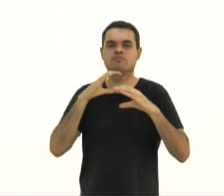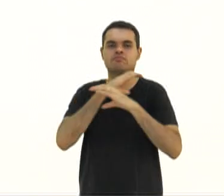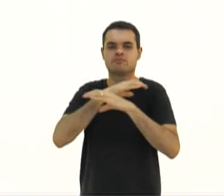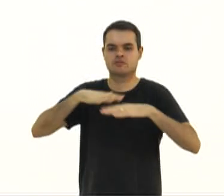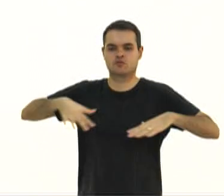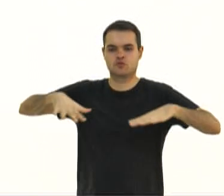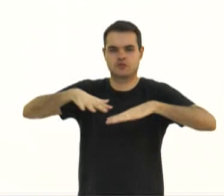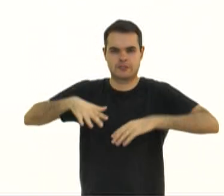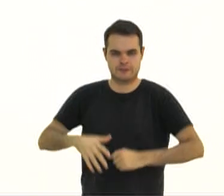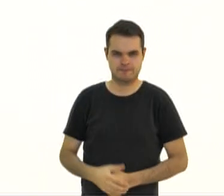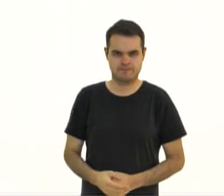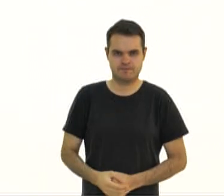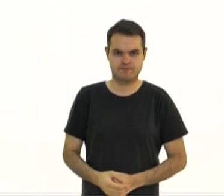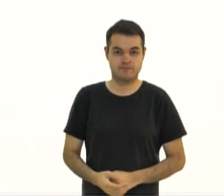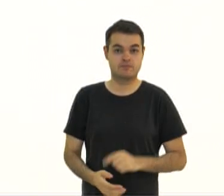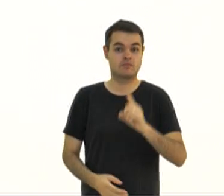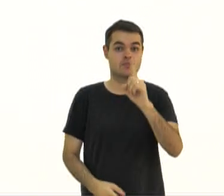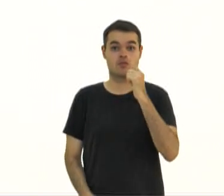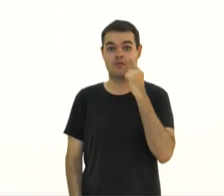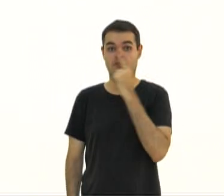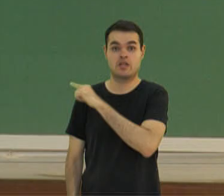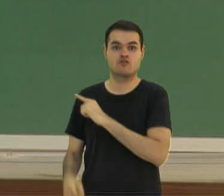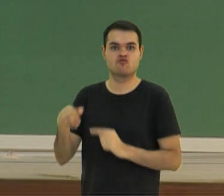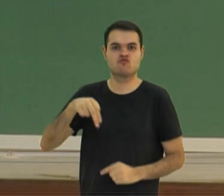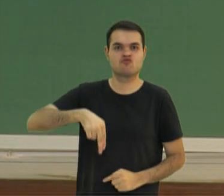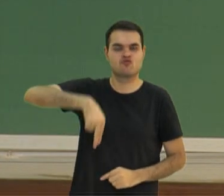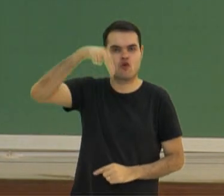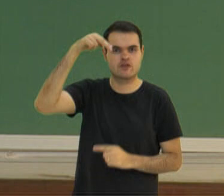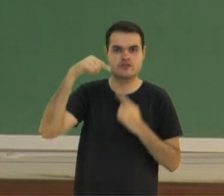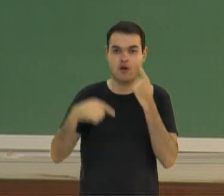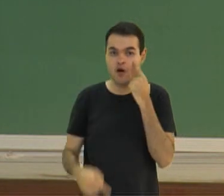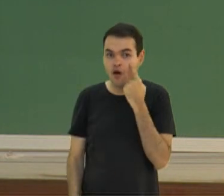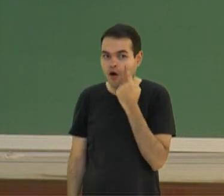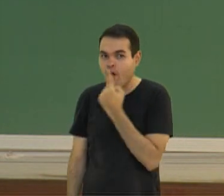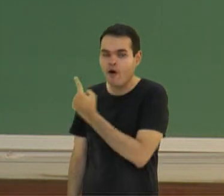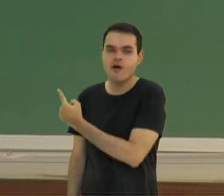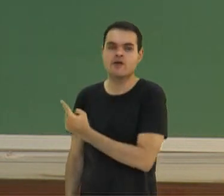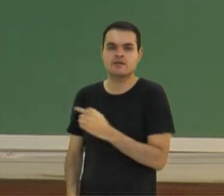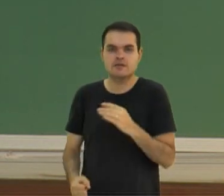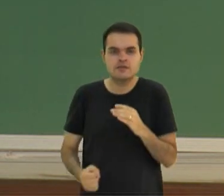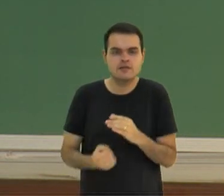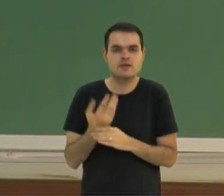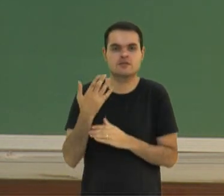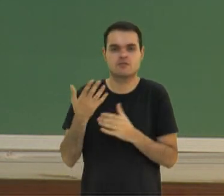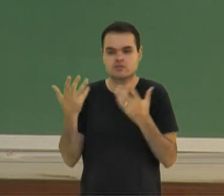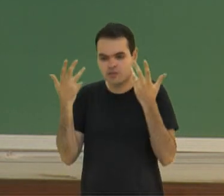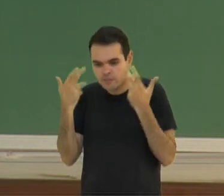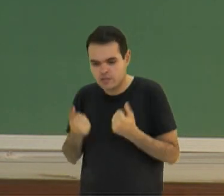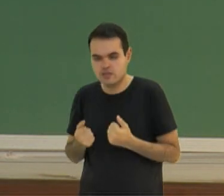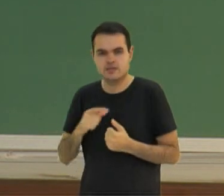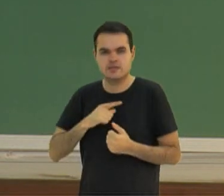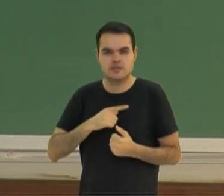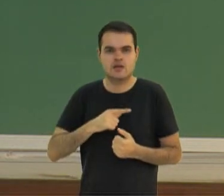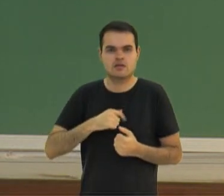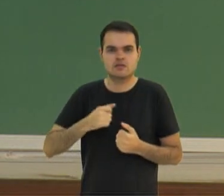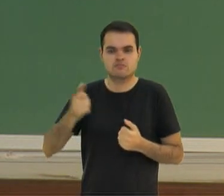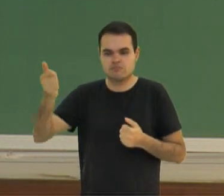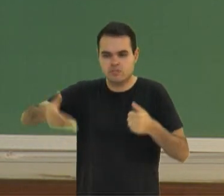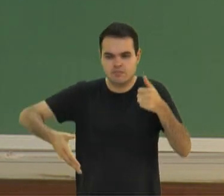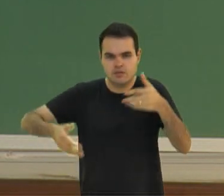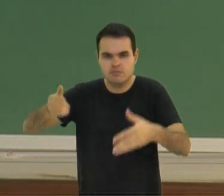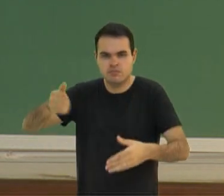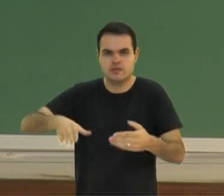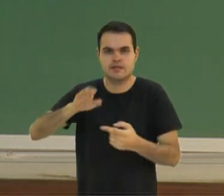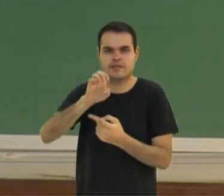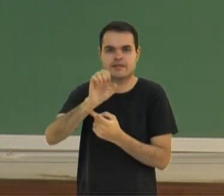recinto. Galera, pessoalzinho lá do norte, pessoal do agronegócio aqui, ó, criação de animais, muitas vezes tem muito esterco, muita coisa, tem muita empresa investindo